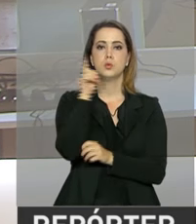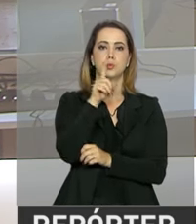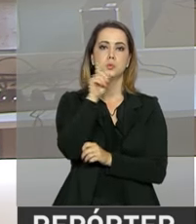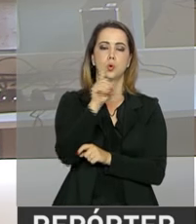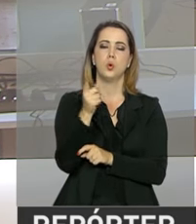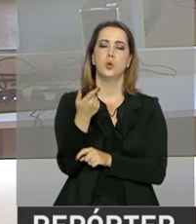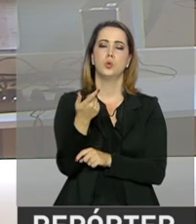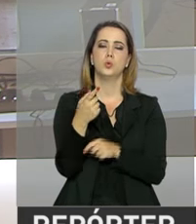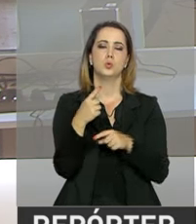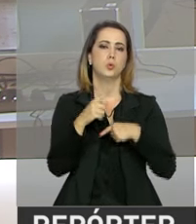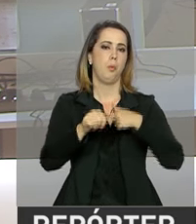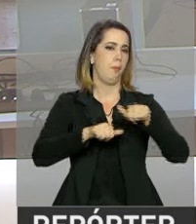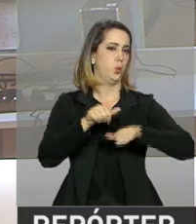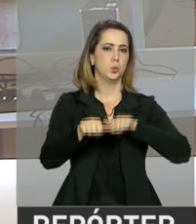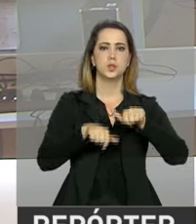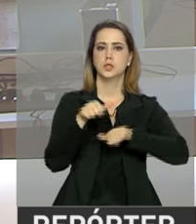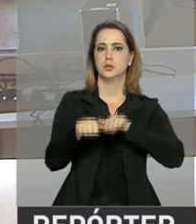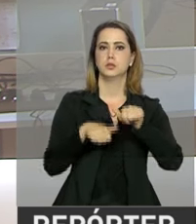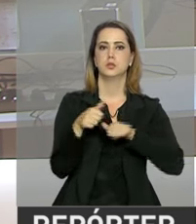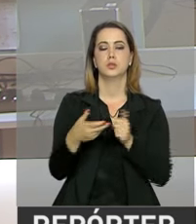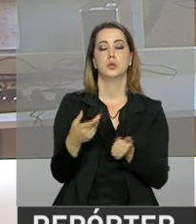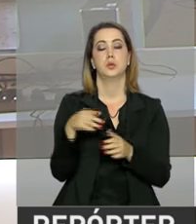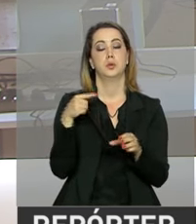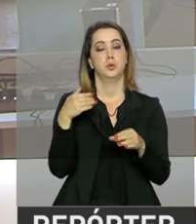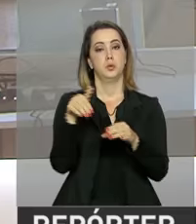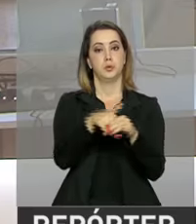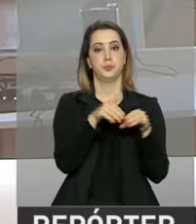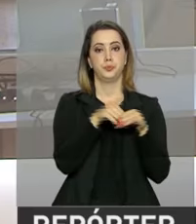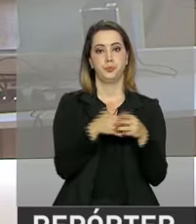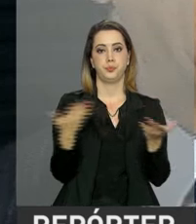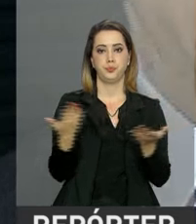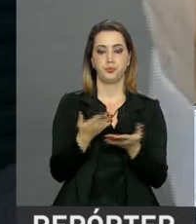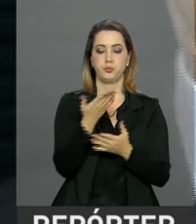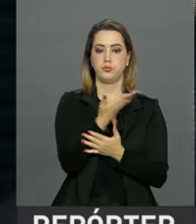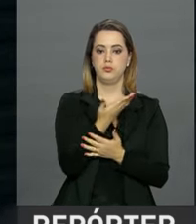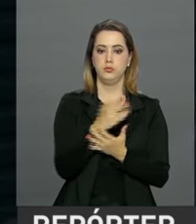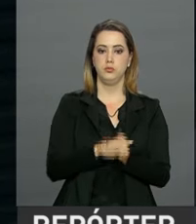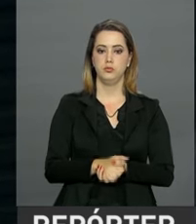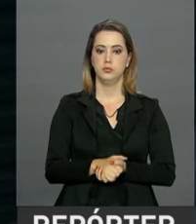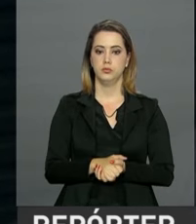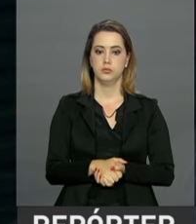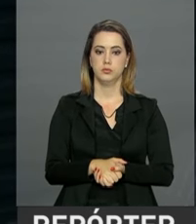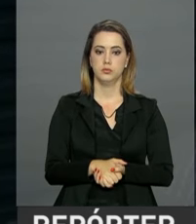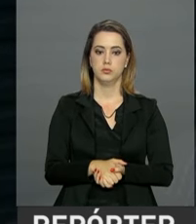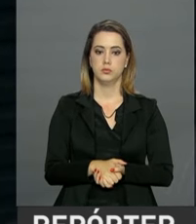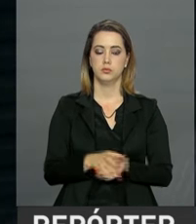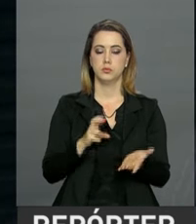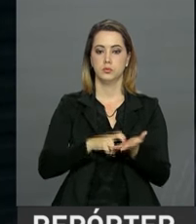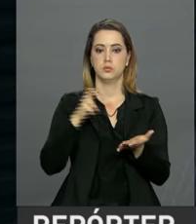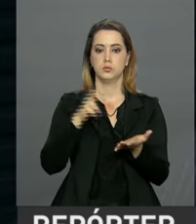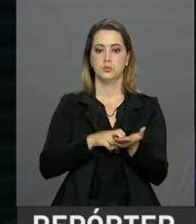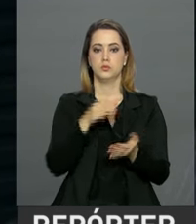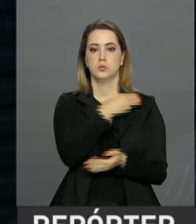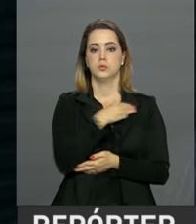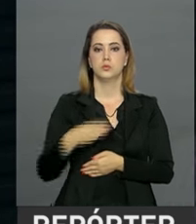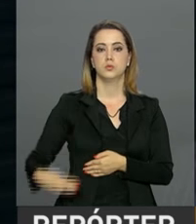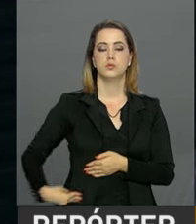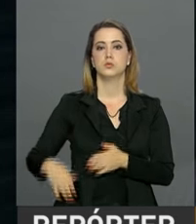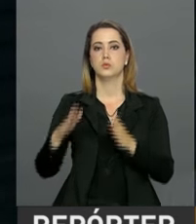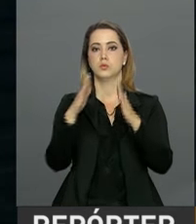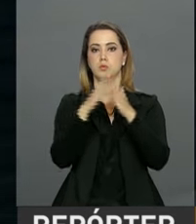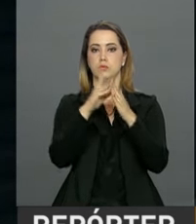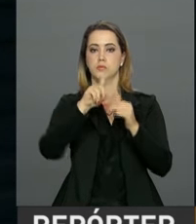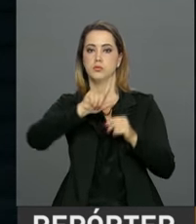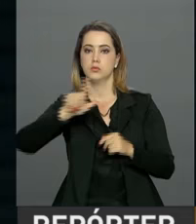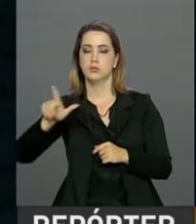Donald trump temer enviou uma mensagem ao presidente eleito militares ainda pela manhã o ministro chefe da casa civil